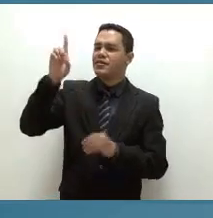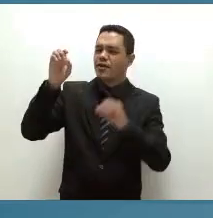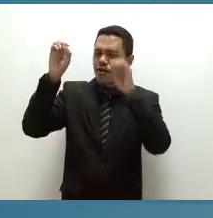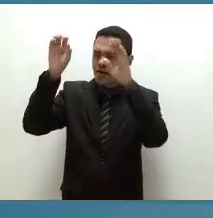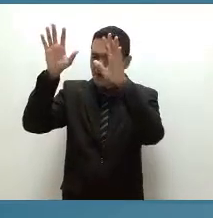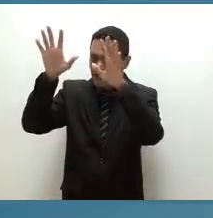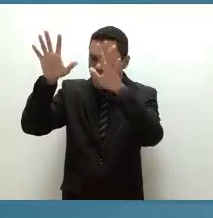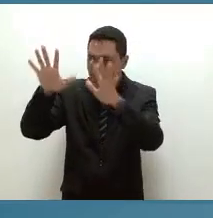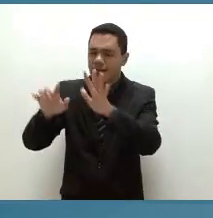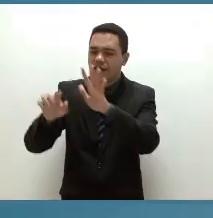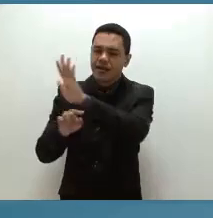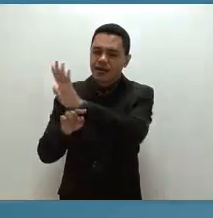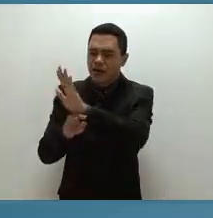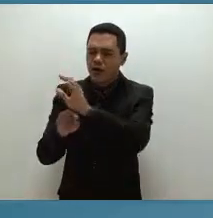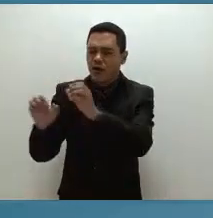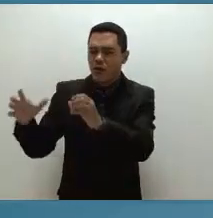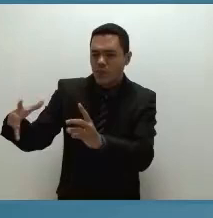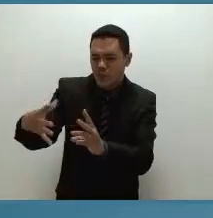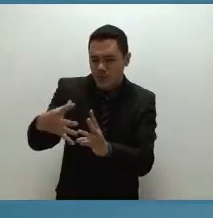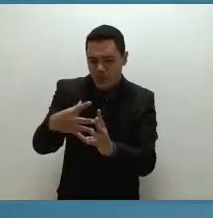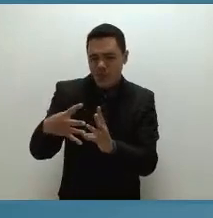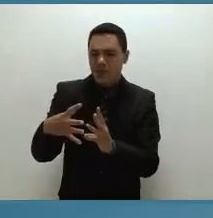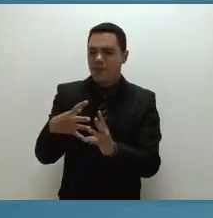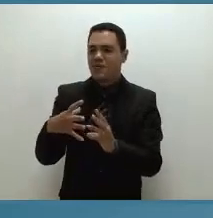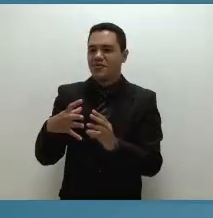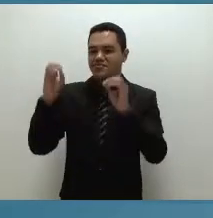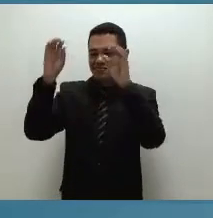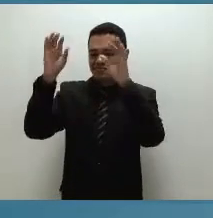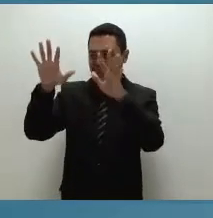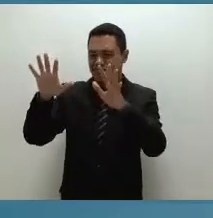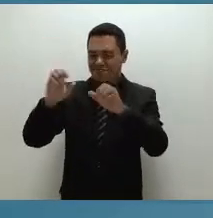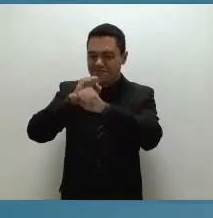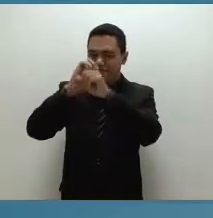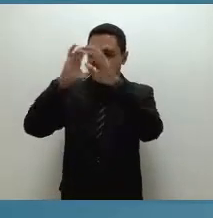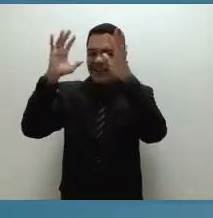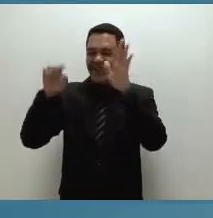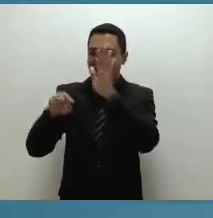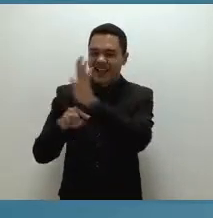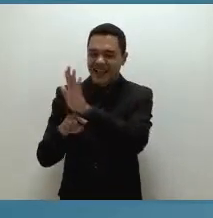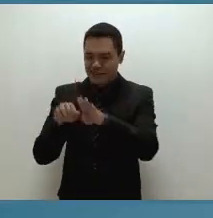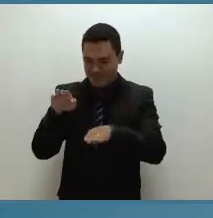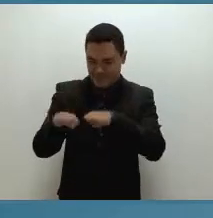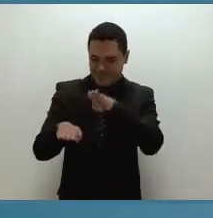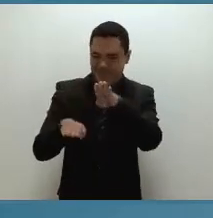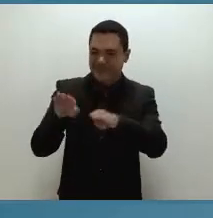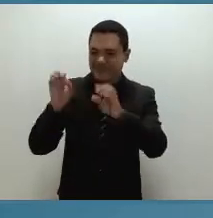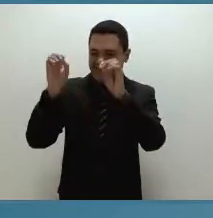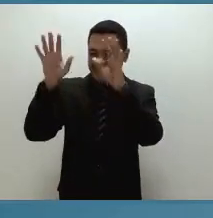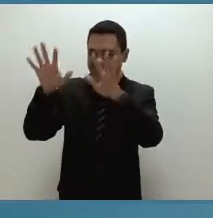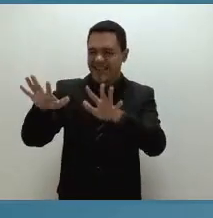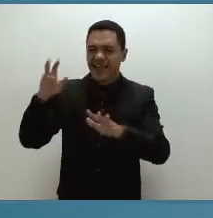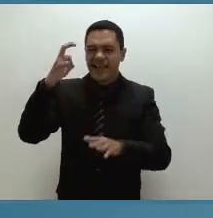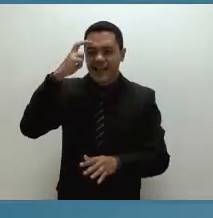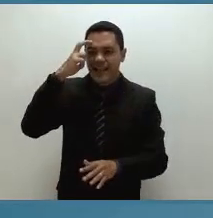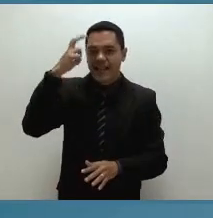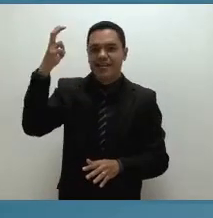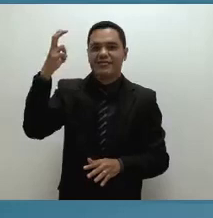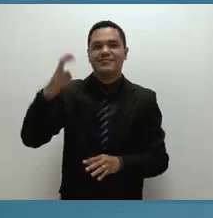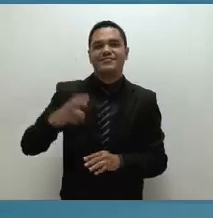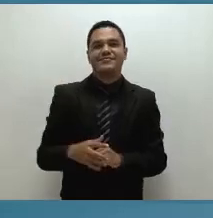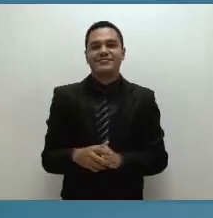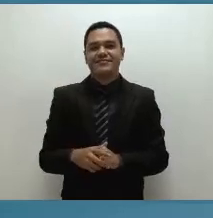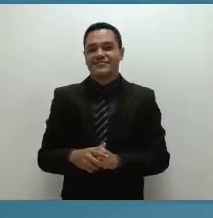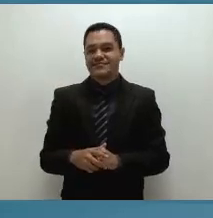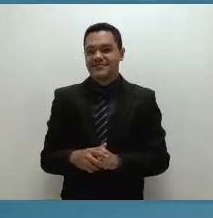proteja, ilumine a nova caminhada, lhes dando sabedoria, lhes